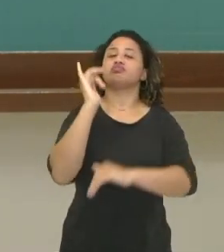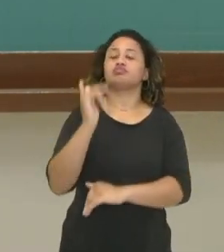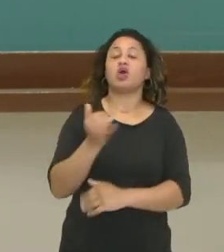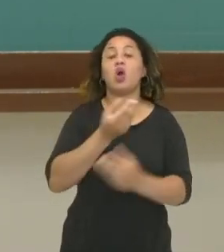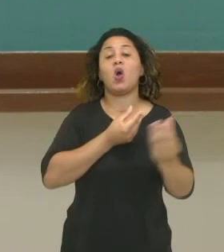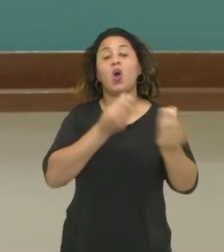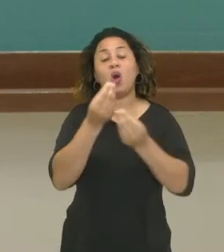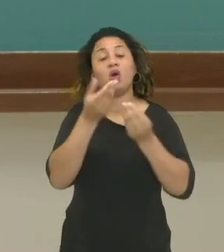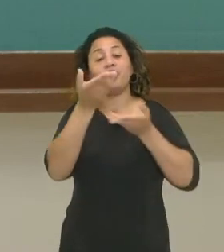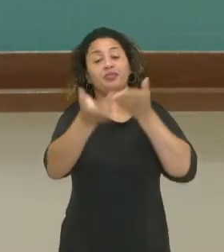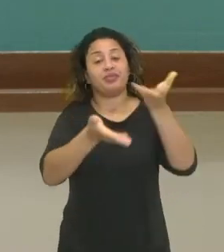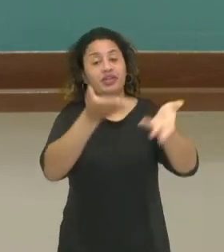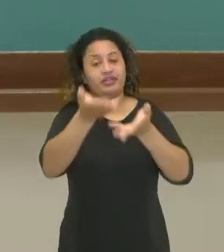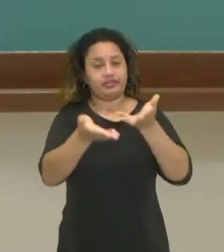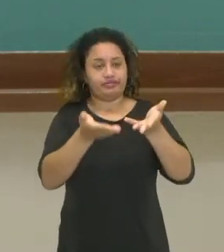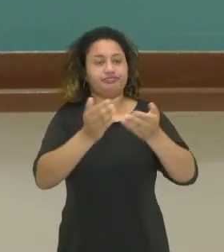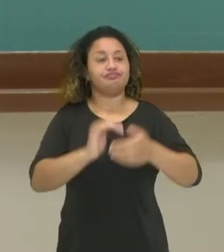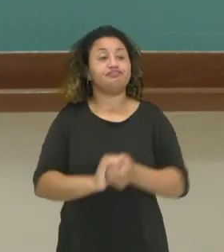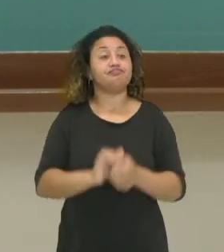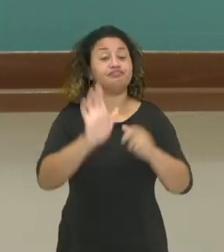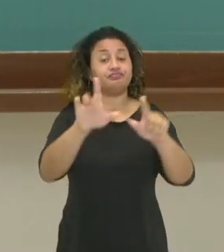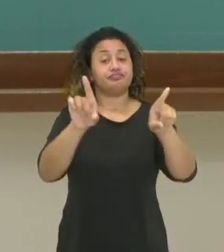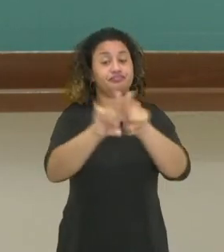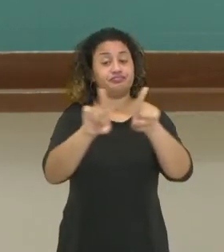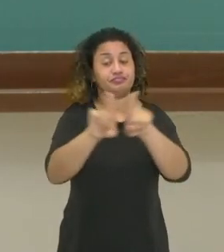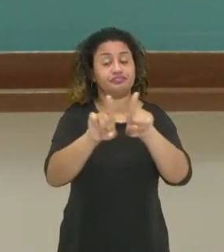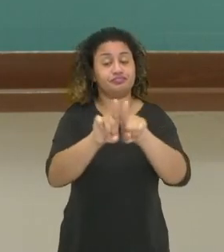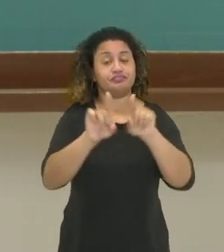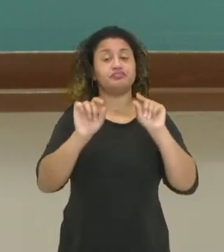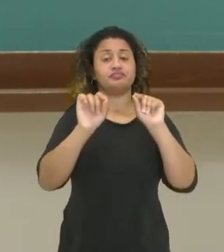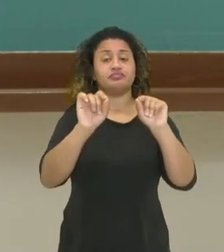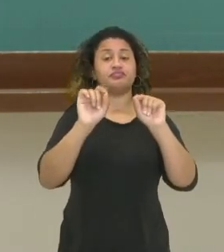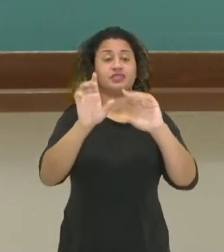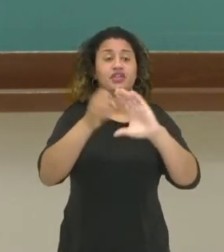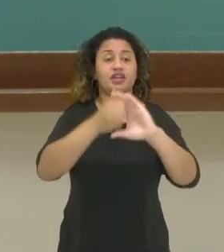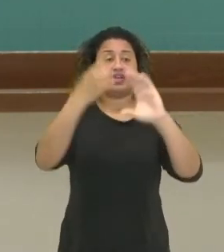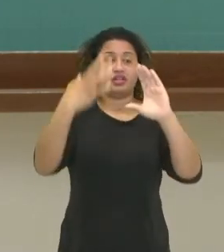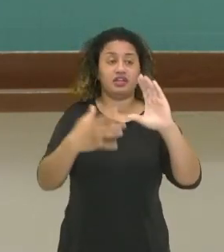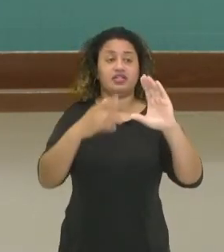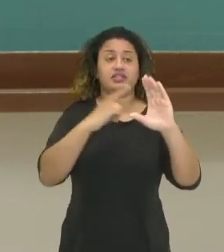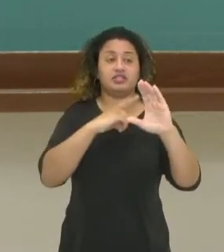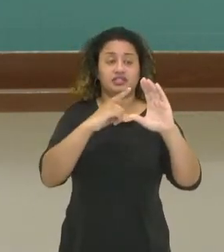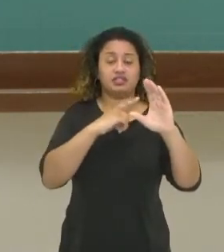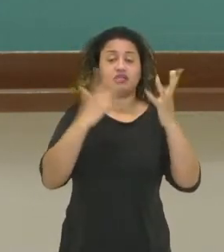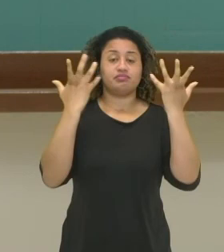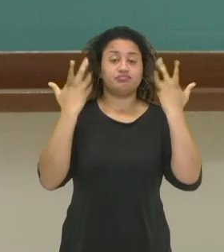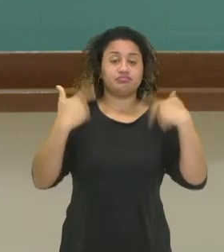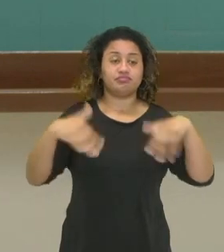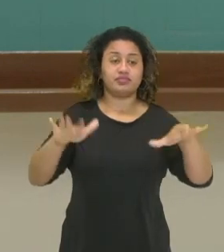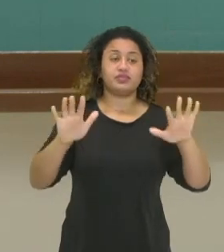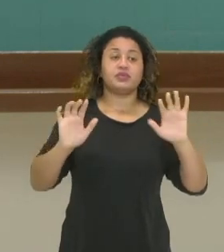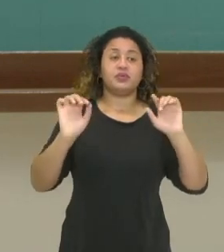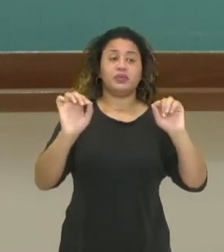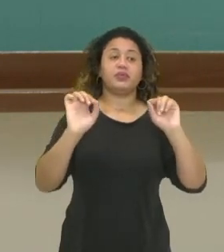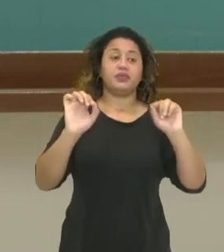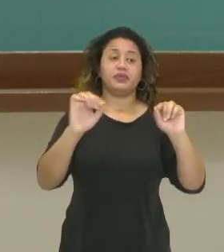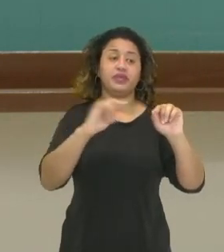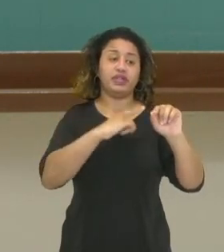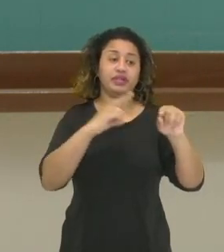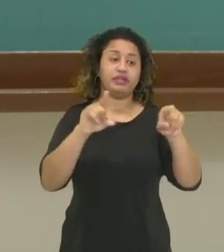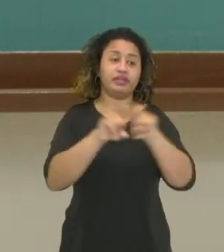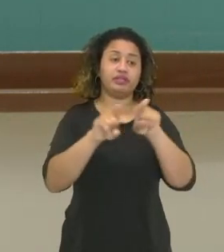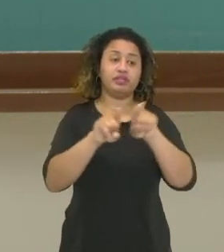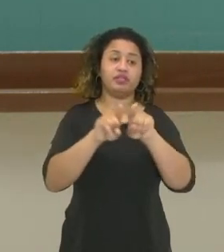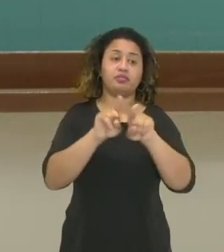ele era tratado. E ainda mais, né? Das características do naturalismo,